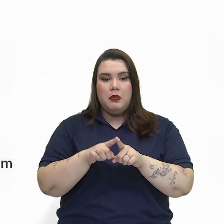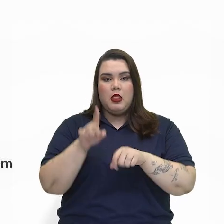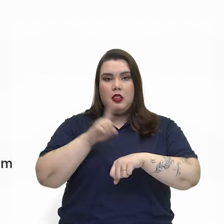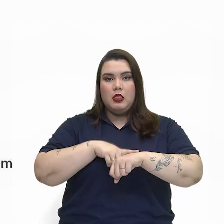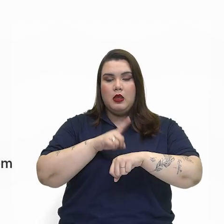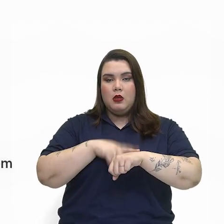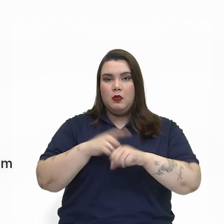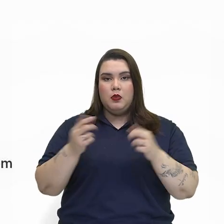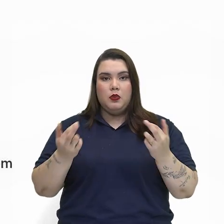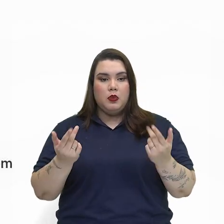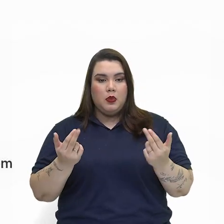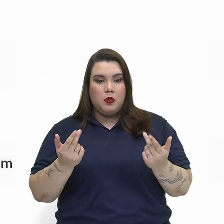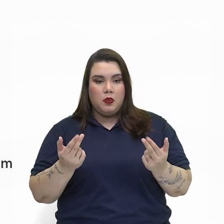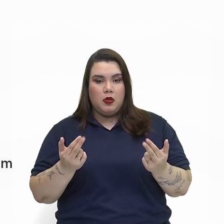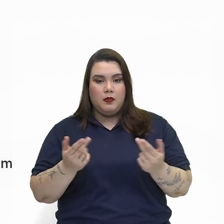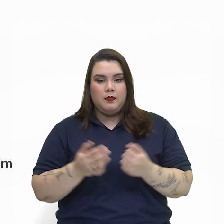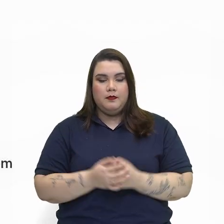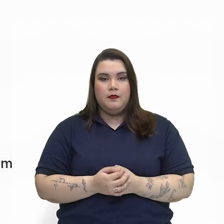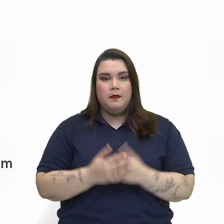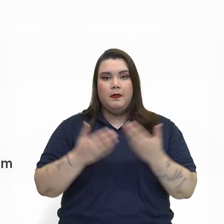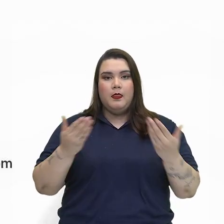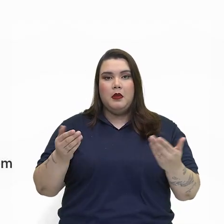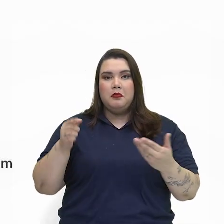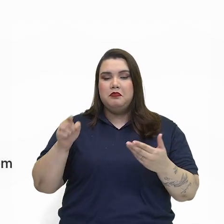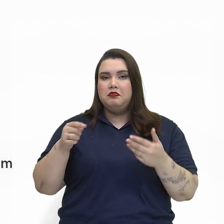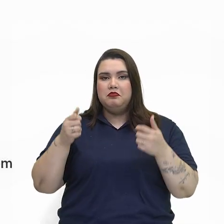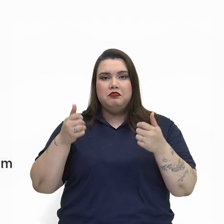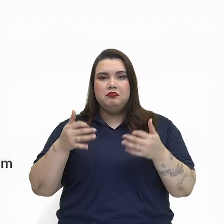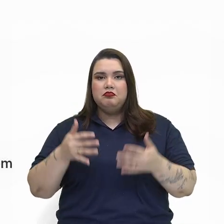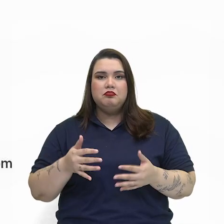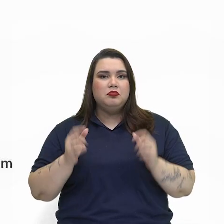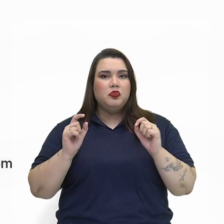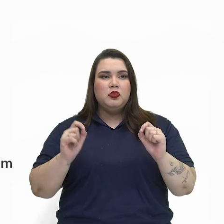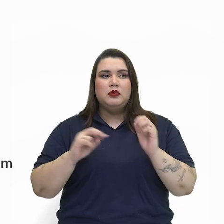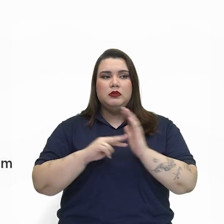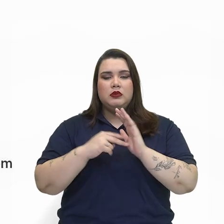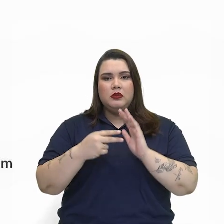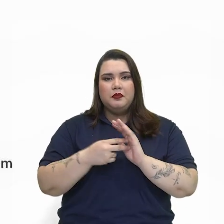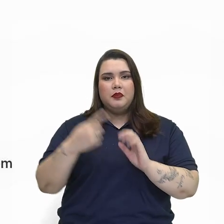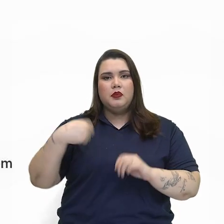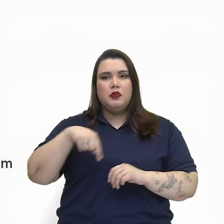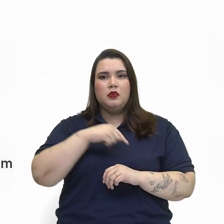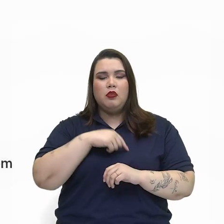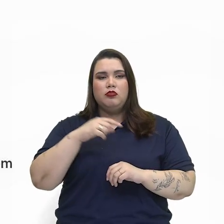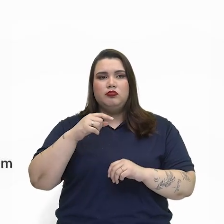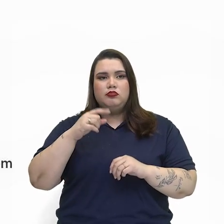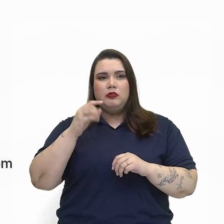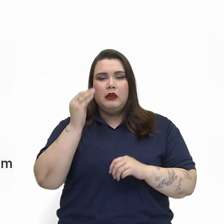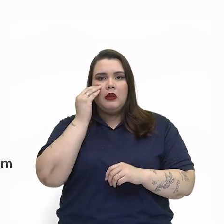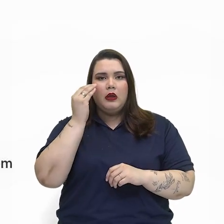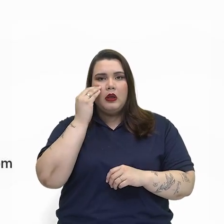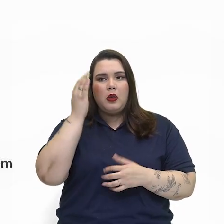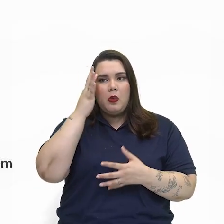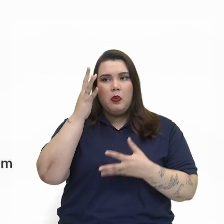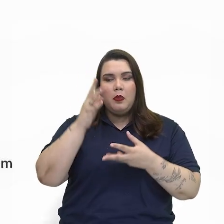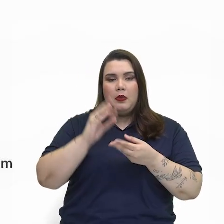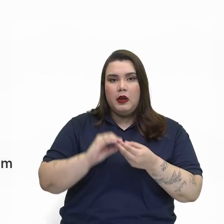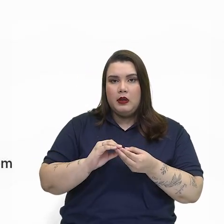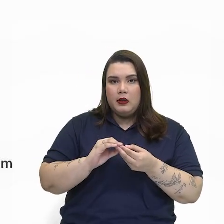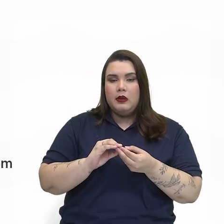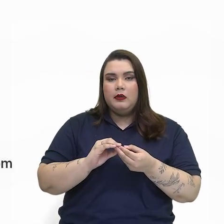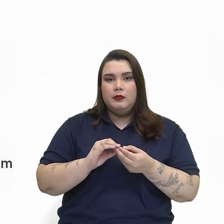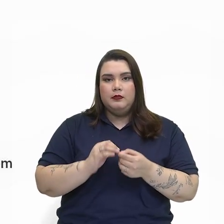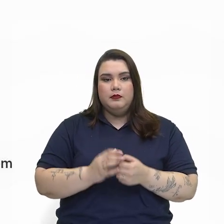iguais. E aí, pessoal, o que isso aí significa na prática para a gente? Veja só, aqui eu